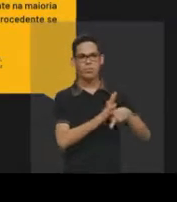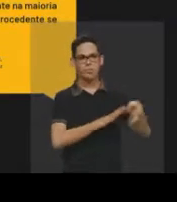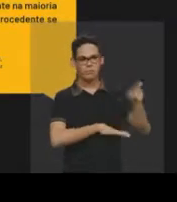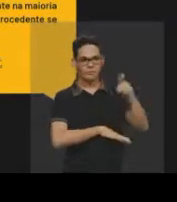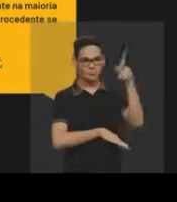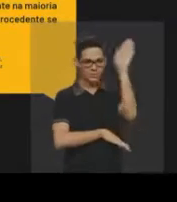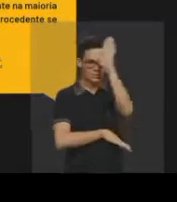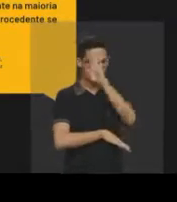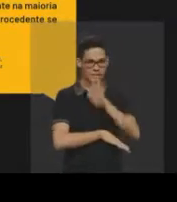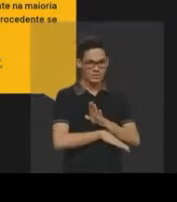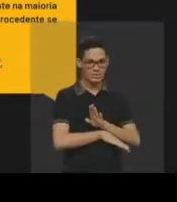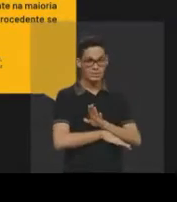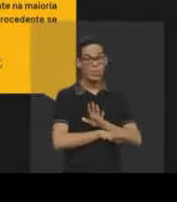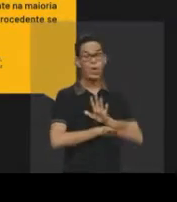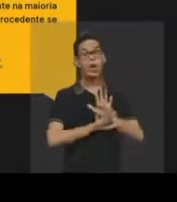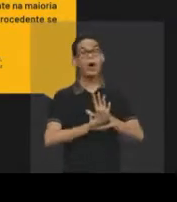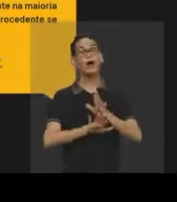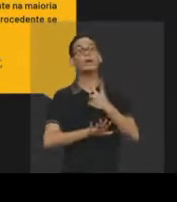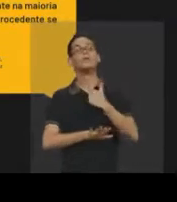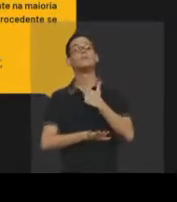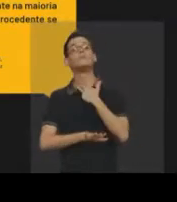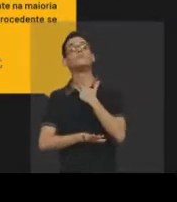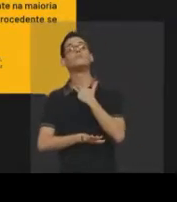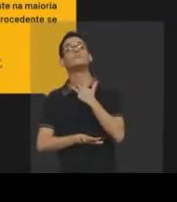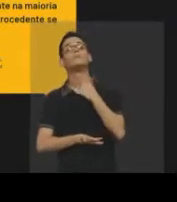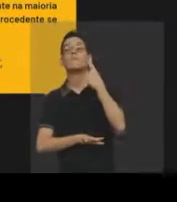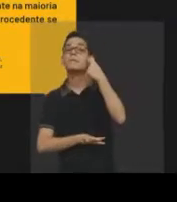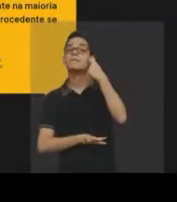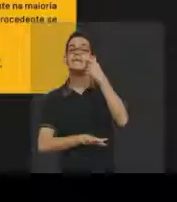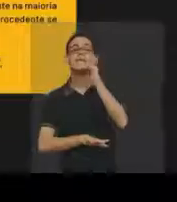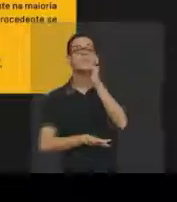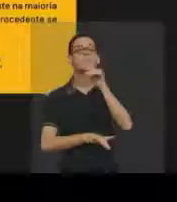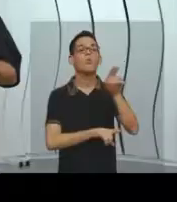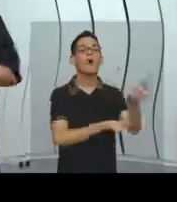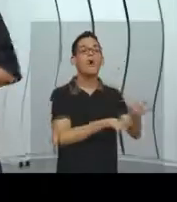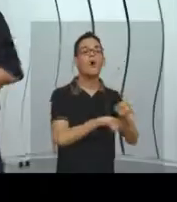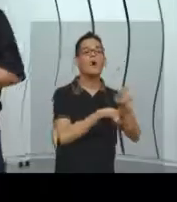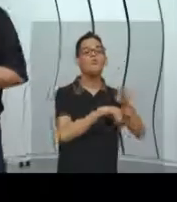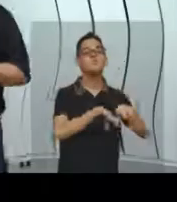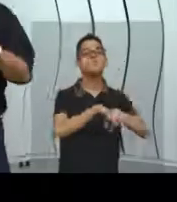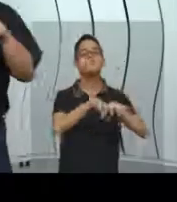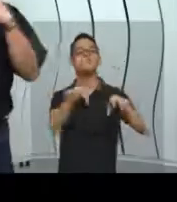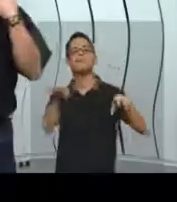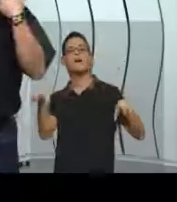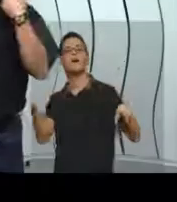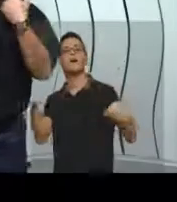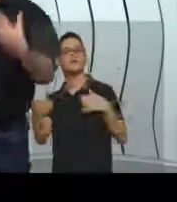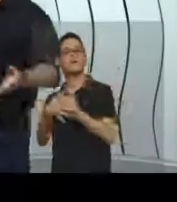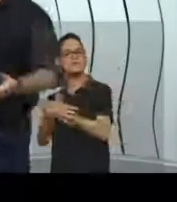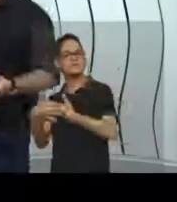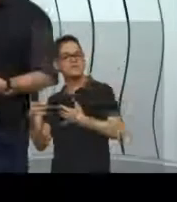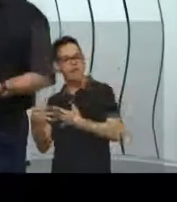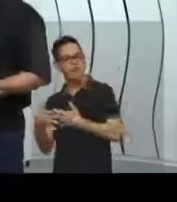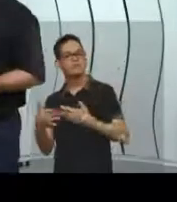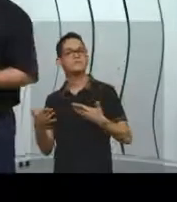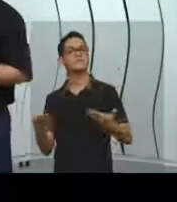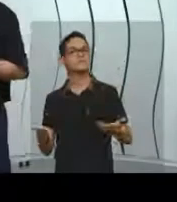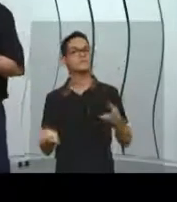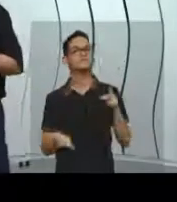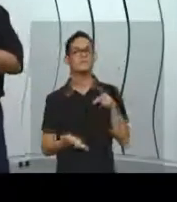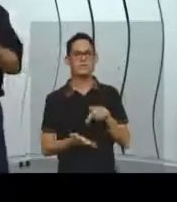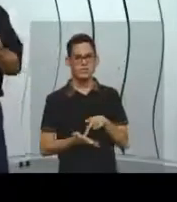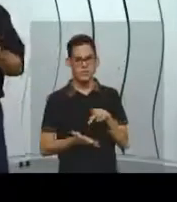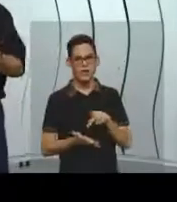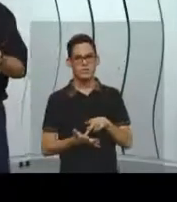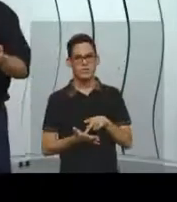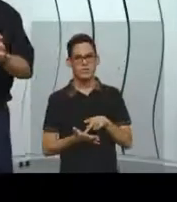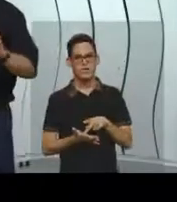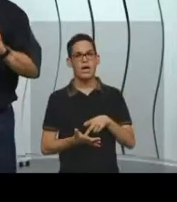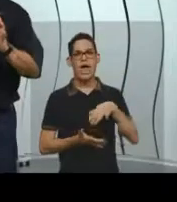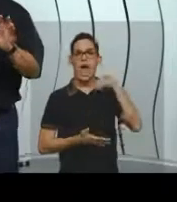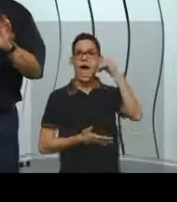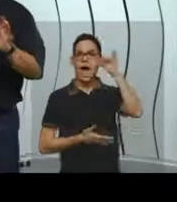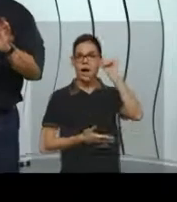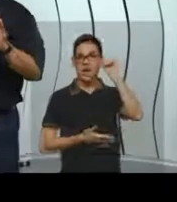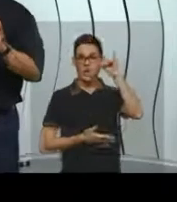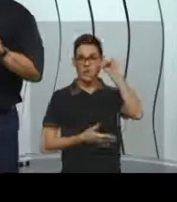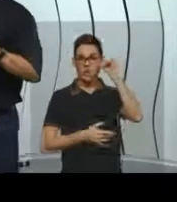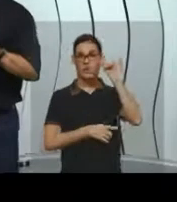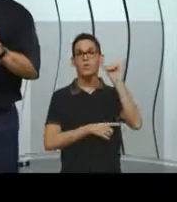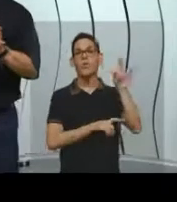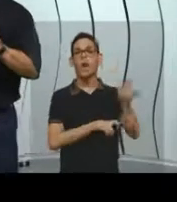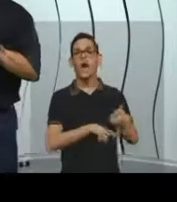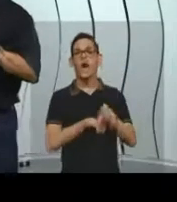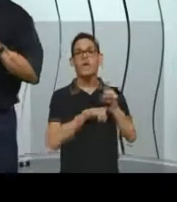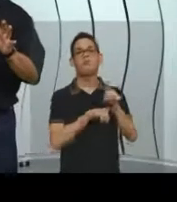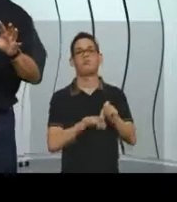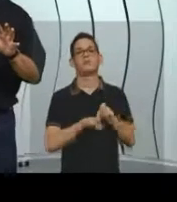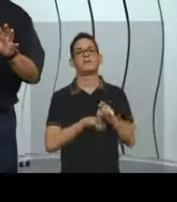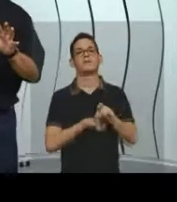campo dissociado das cidades. Então, realmente, já há muito tempo a produção agropecuária, ela não se